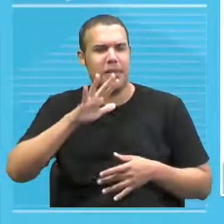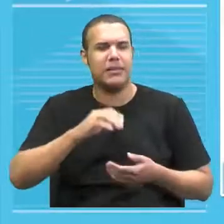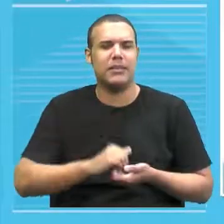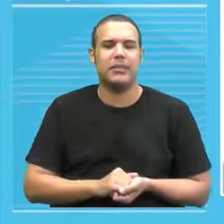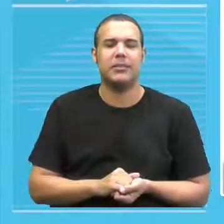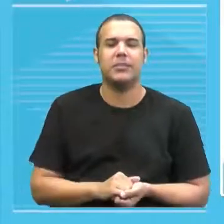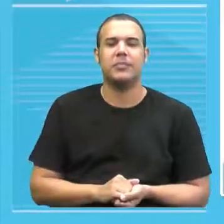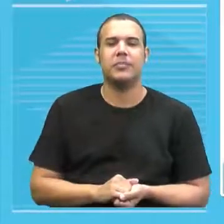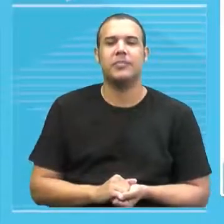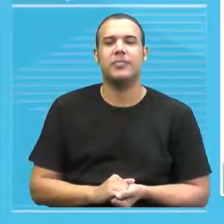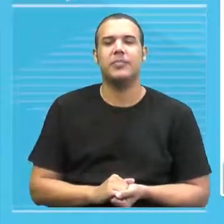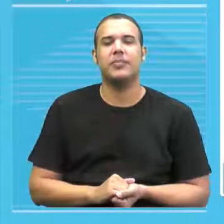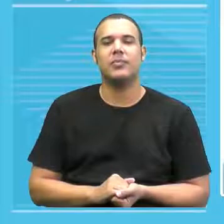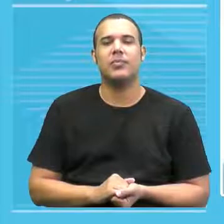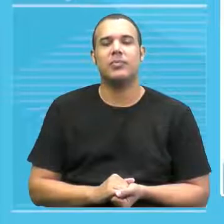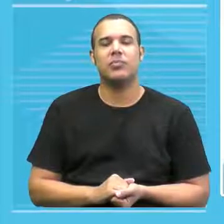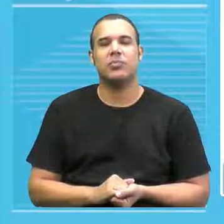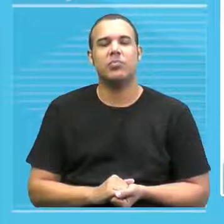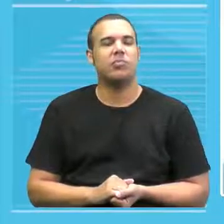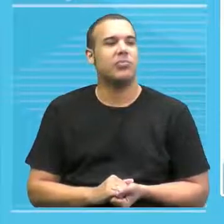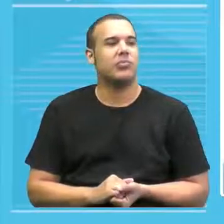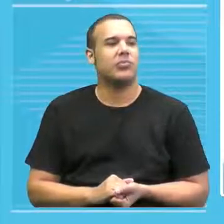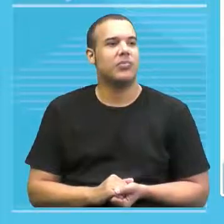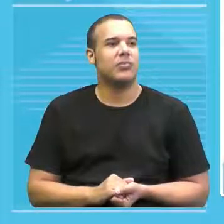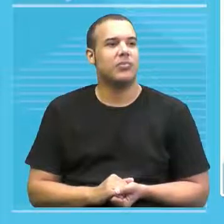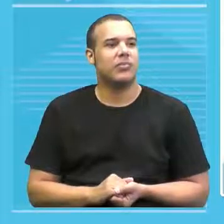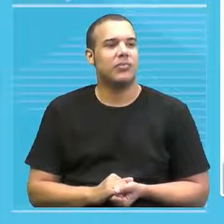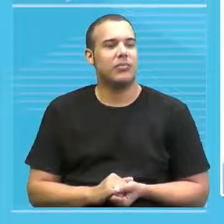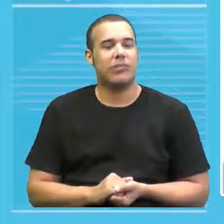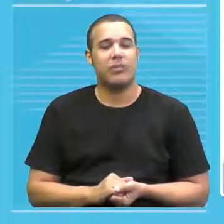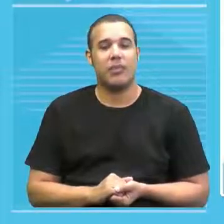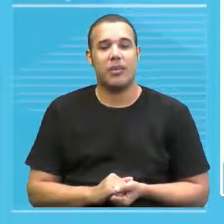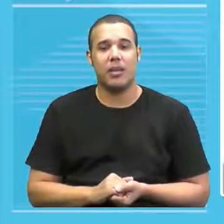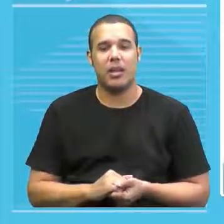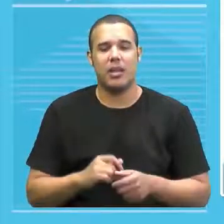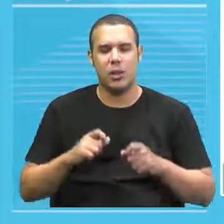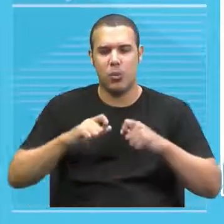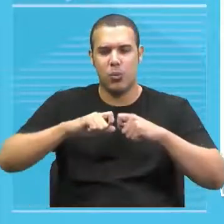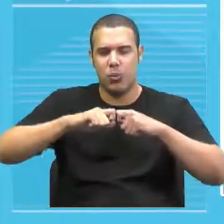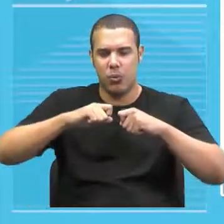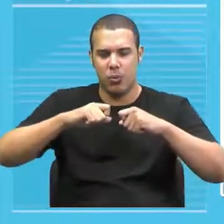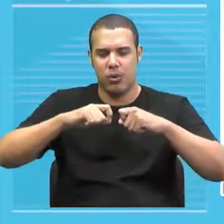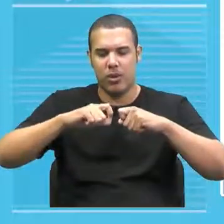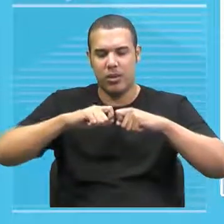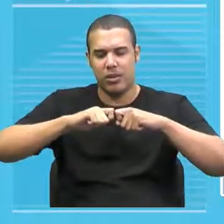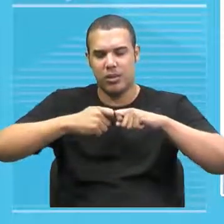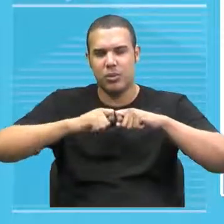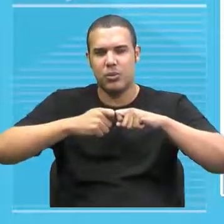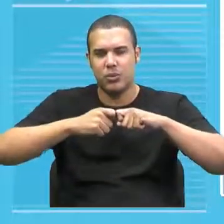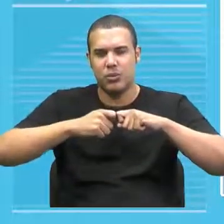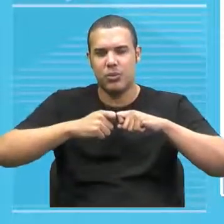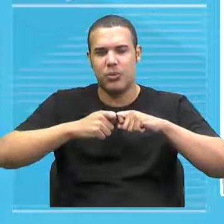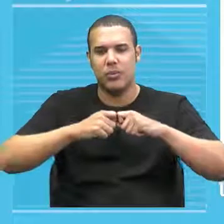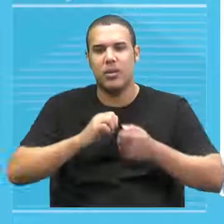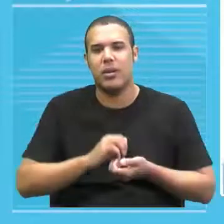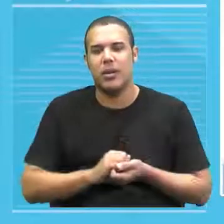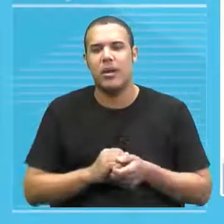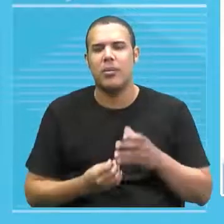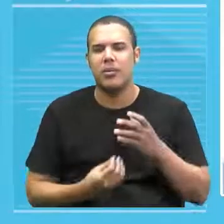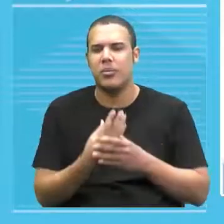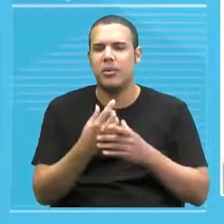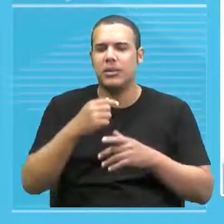muito bom aqui é um potencial porque o caju é uma cultura e uma produção muito adequada